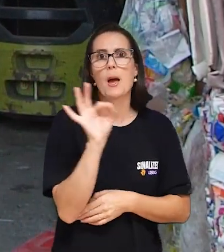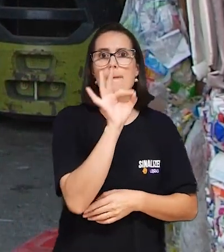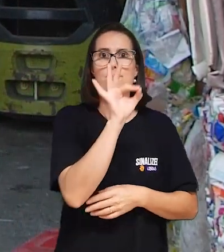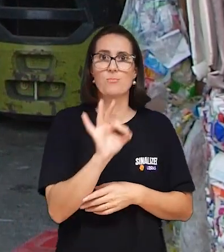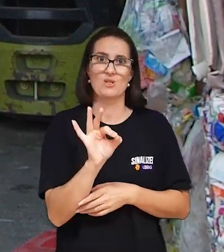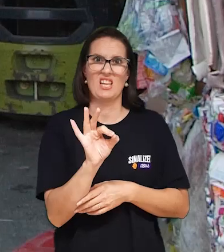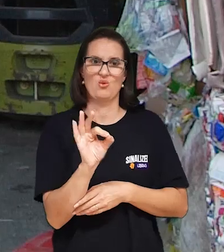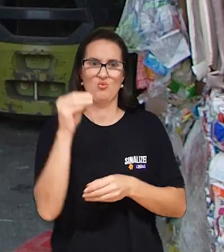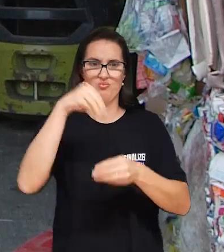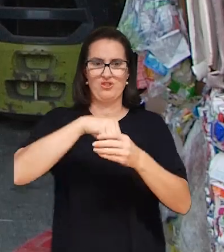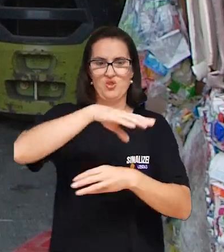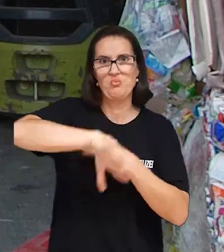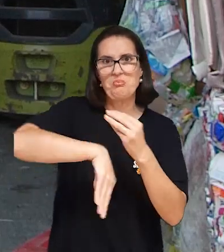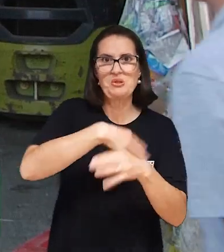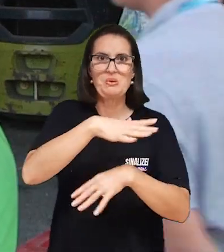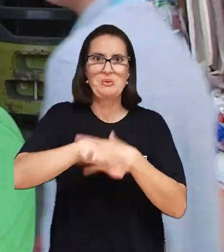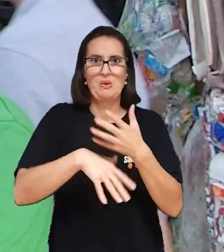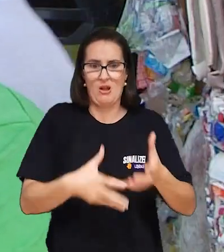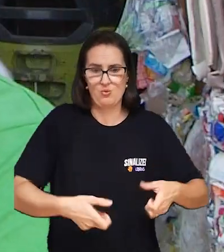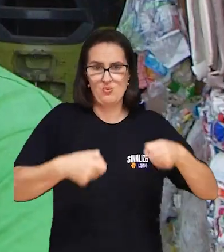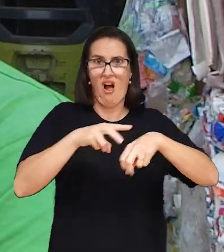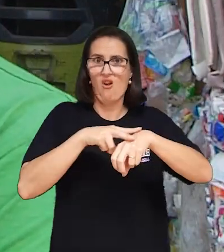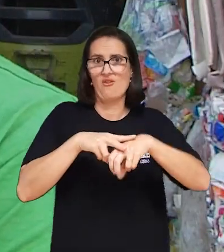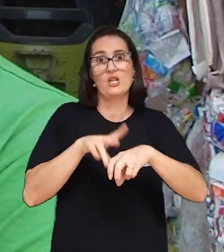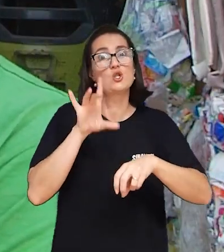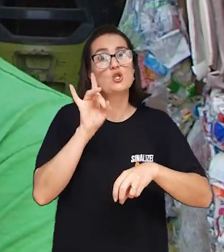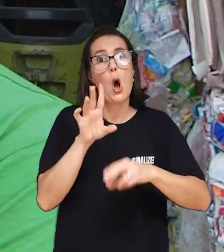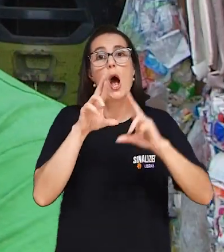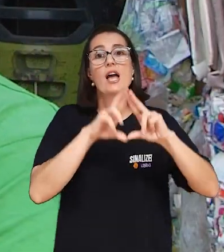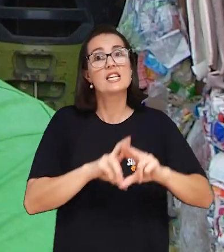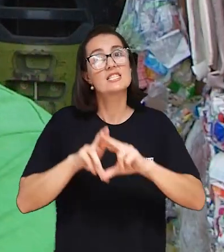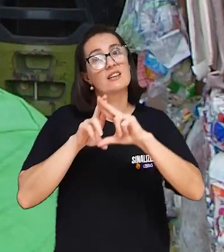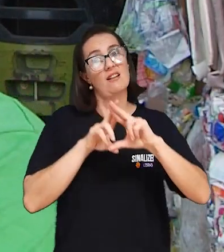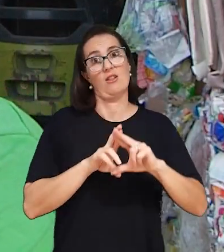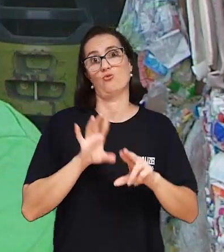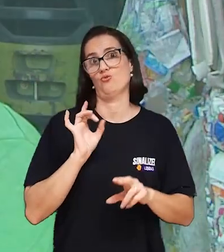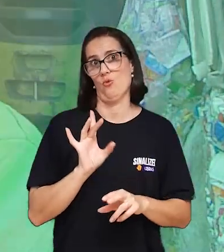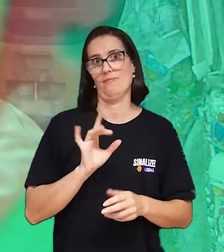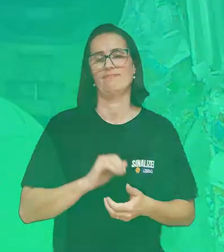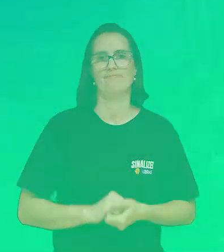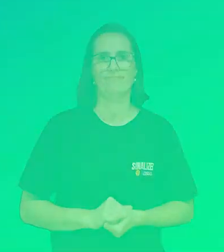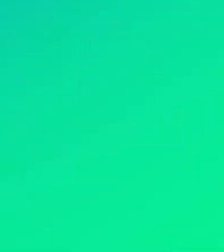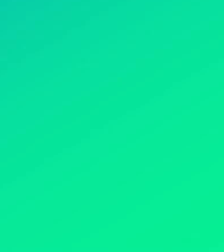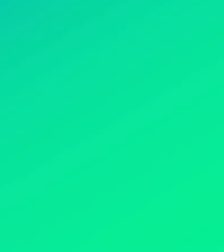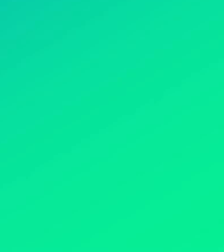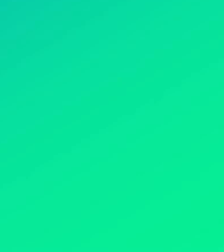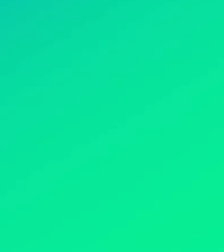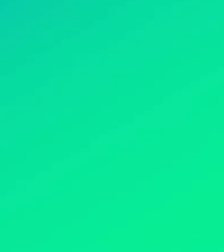30% de rejeito dentro do Saco Verde, o qual seria somente para ter o material reciclável.